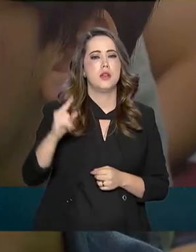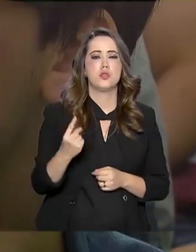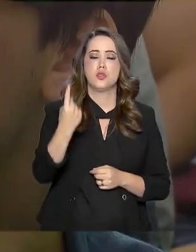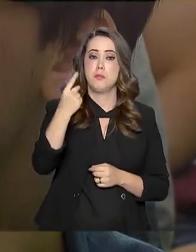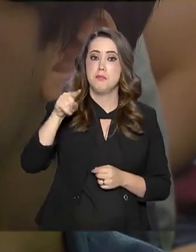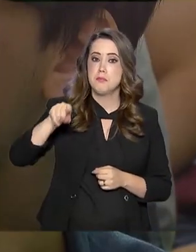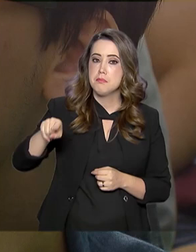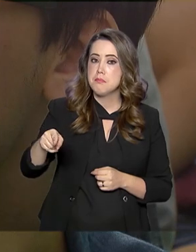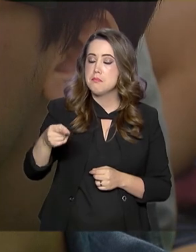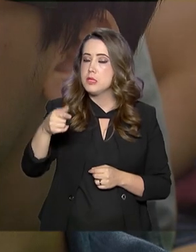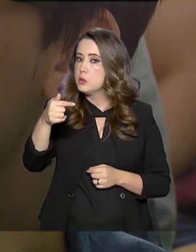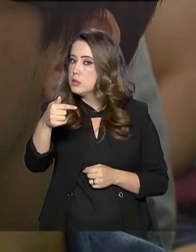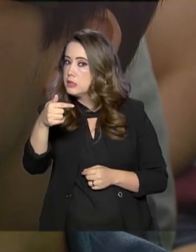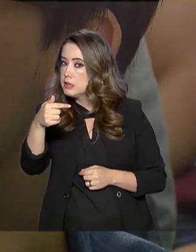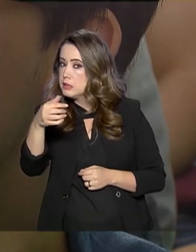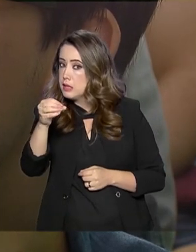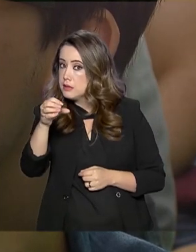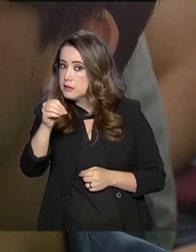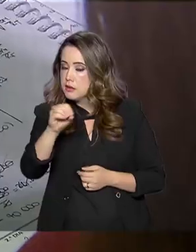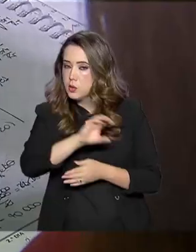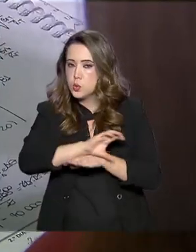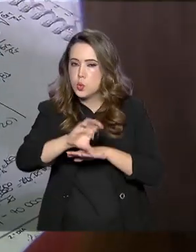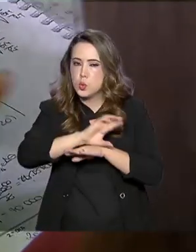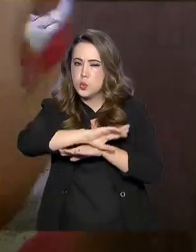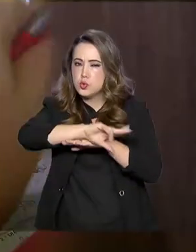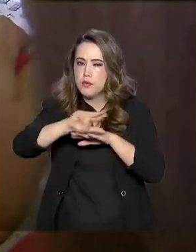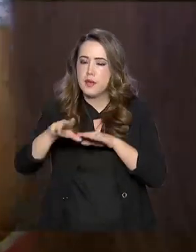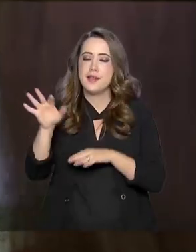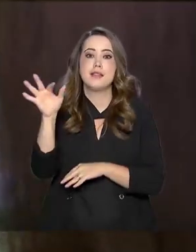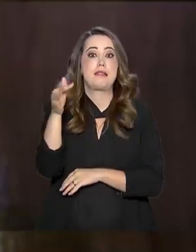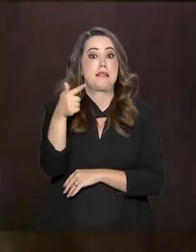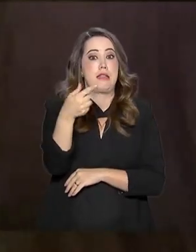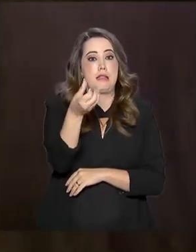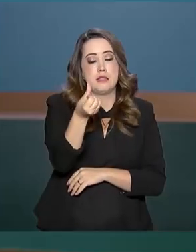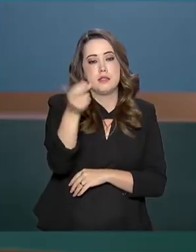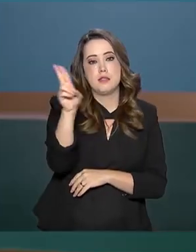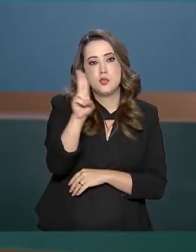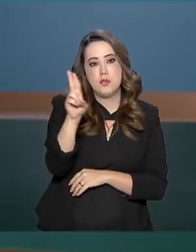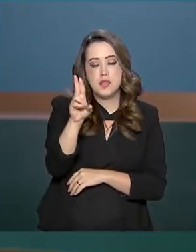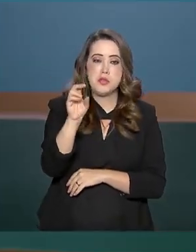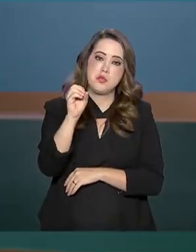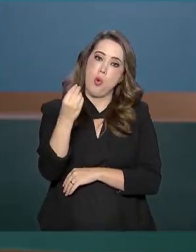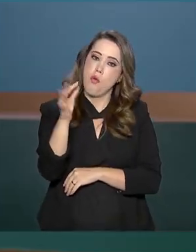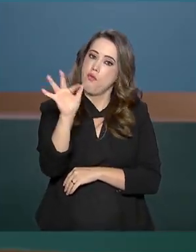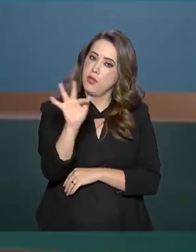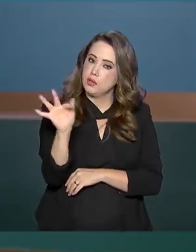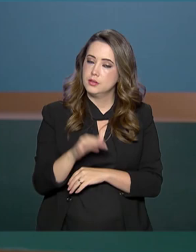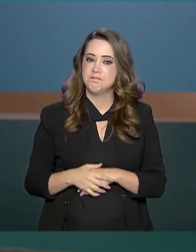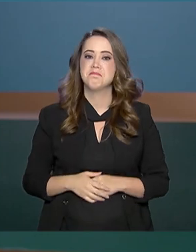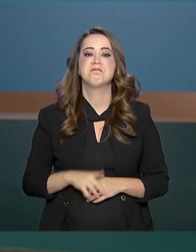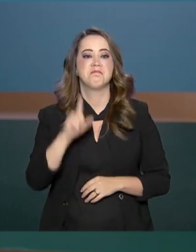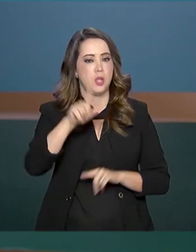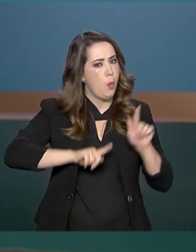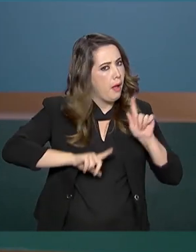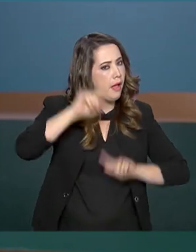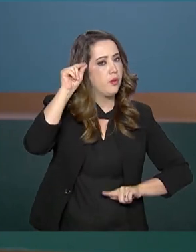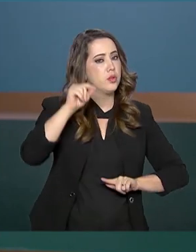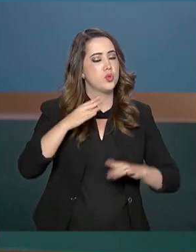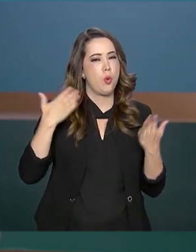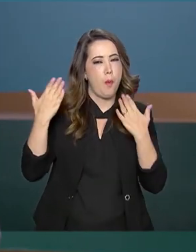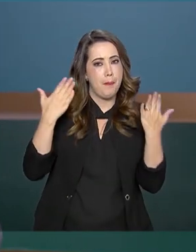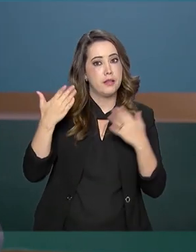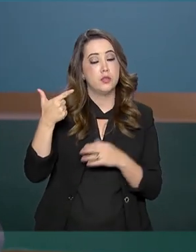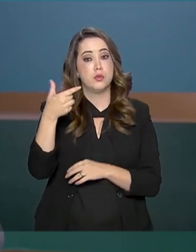1.700 cursos de 76 universidades e faculdades um recorde desde que o programa foi implantado